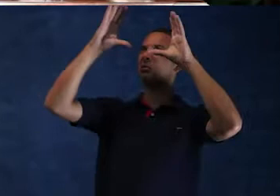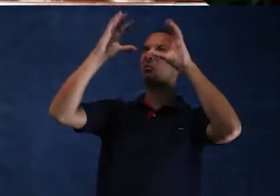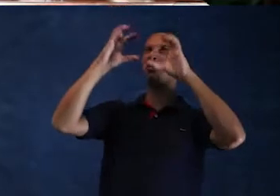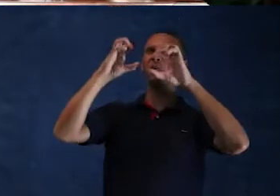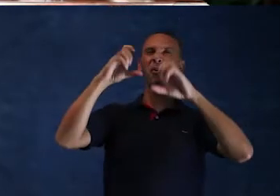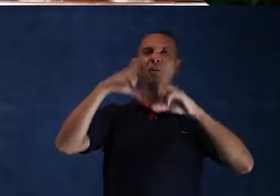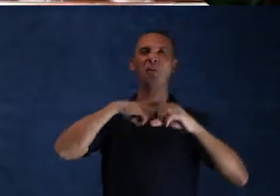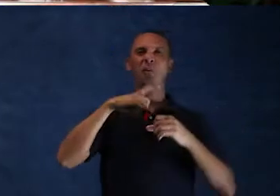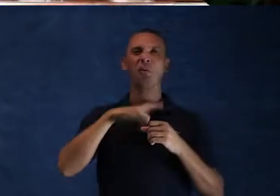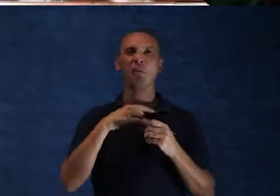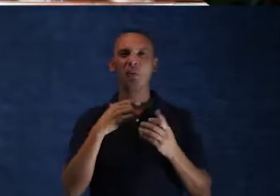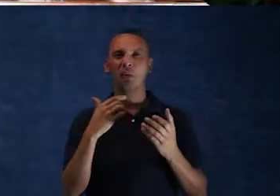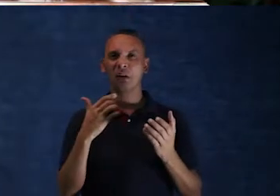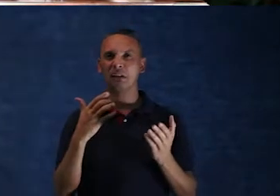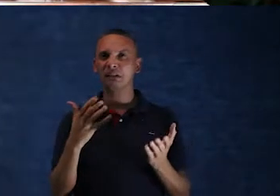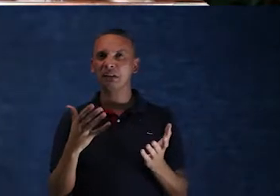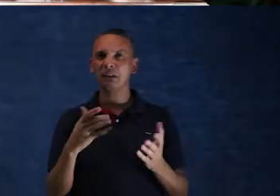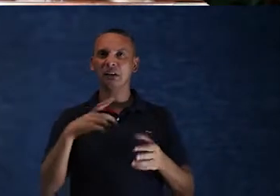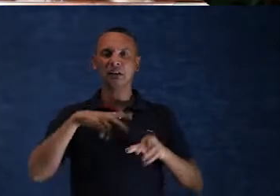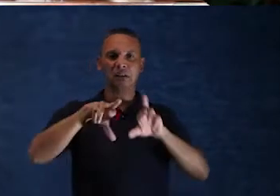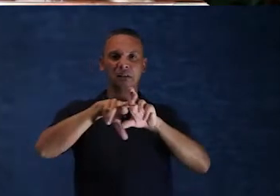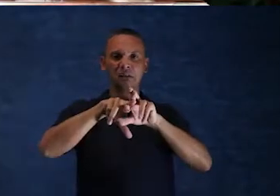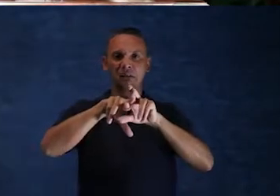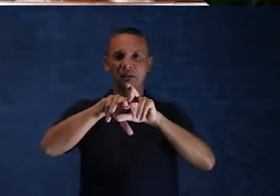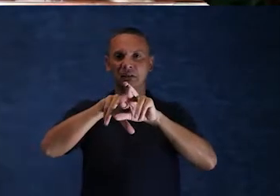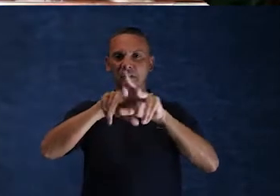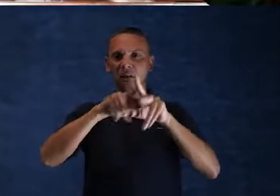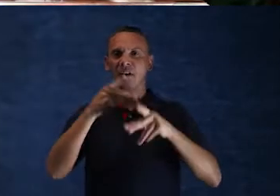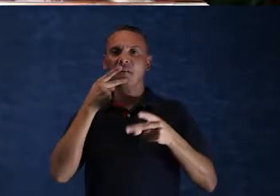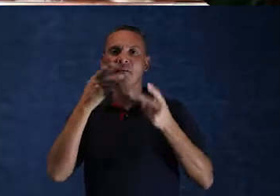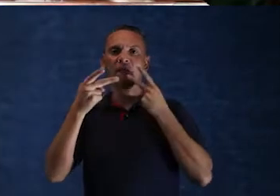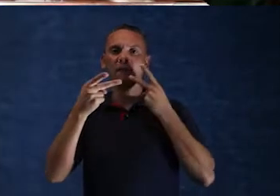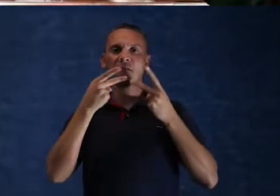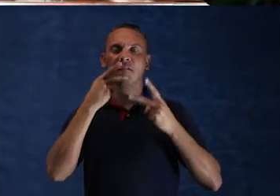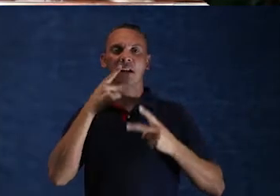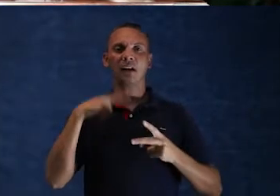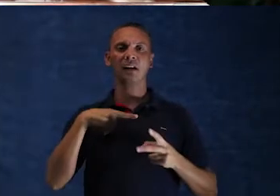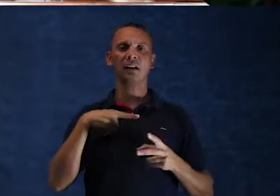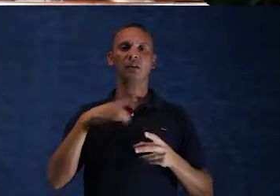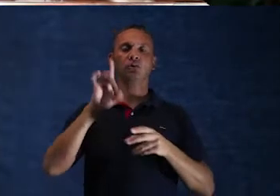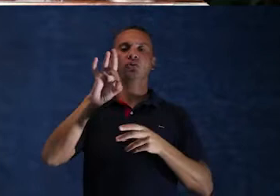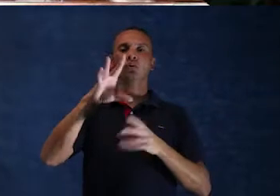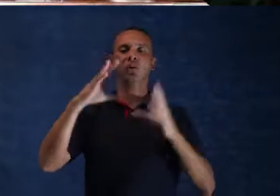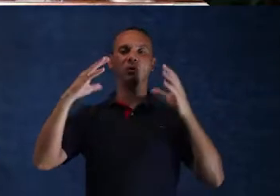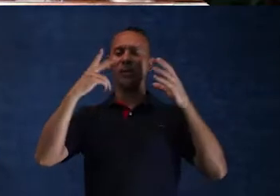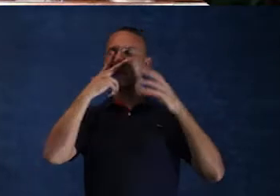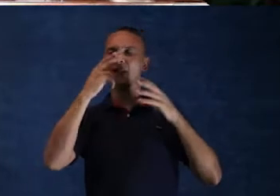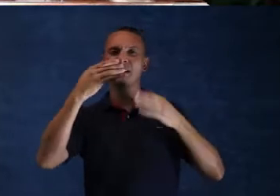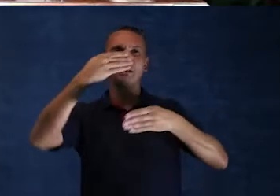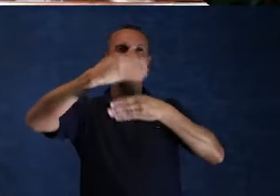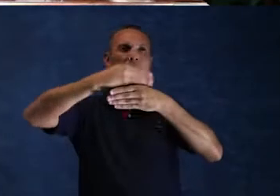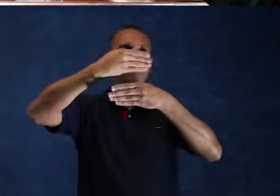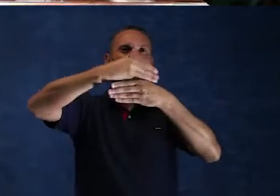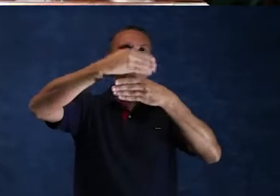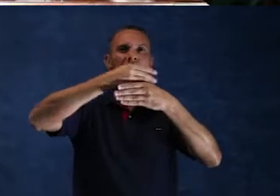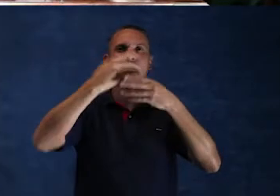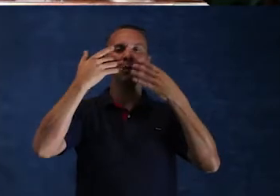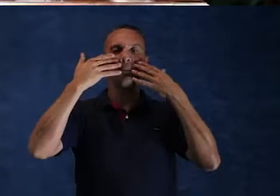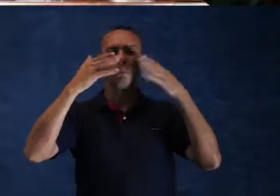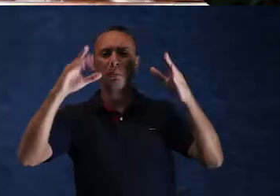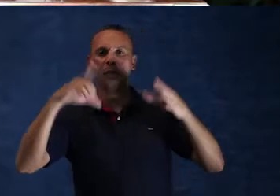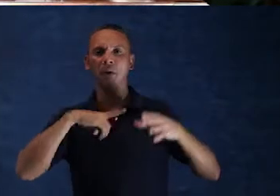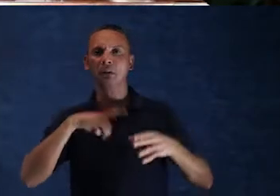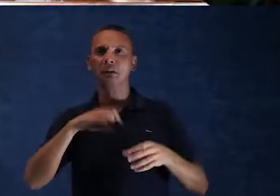espaço aberto, mas soturno das ruas, como ele próprio confessa, éramos apenas sombras na parede. Que bem se